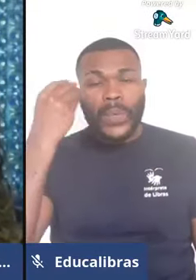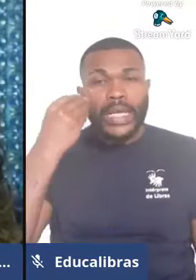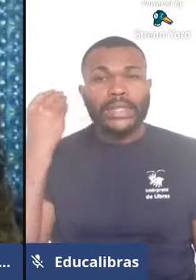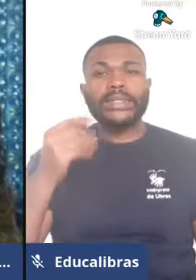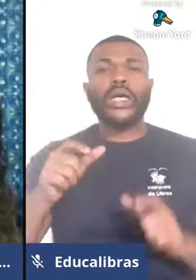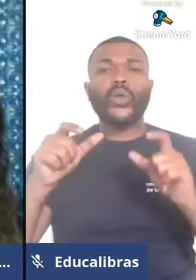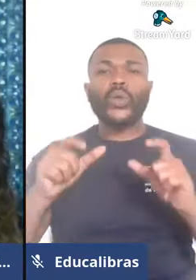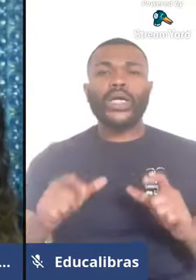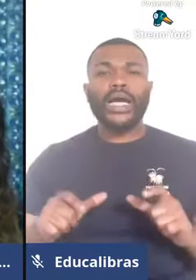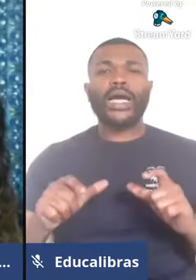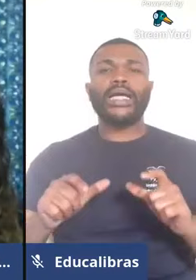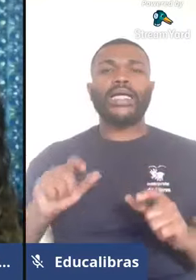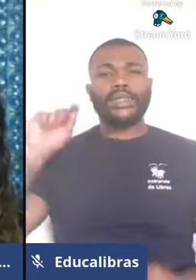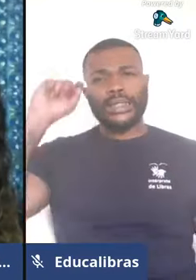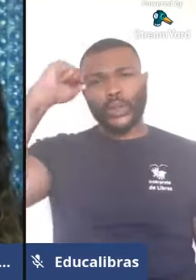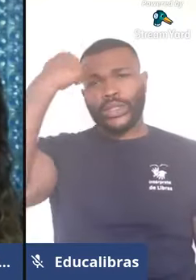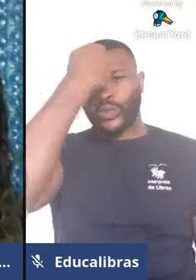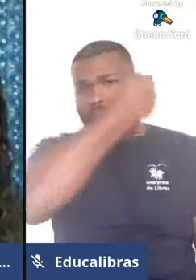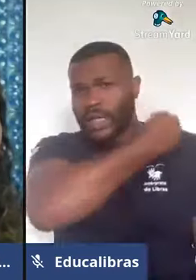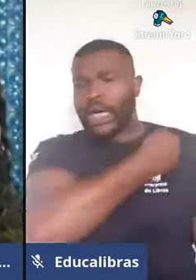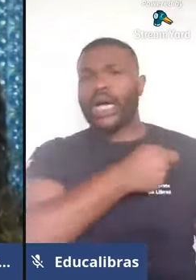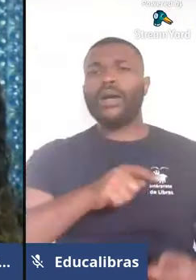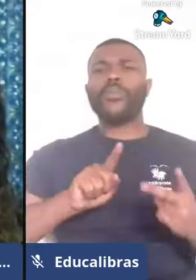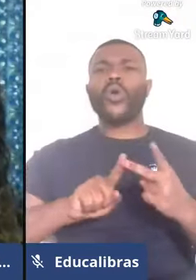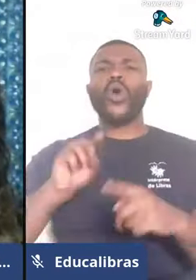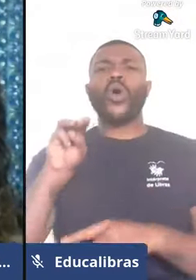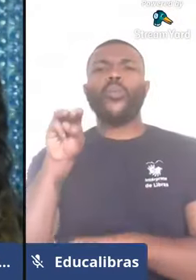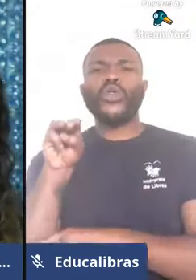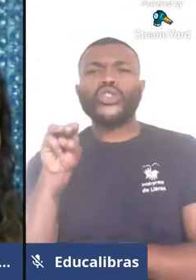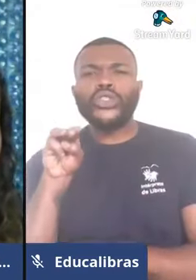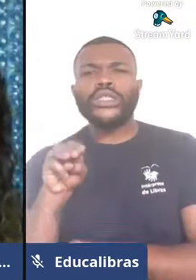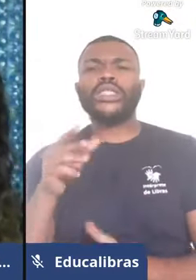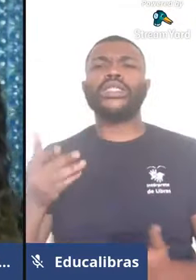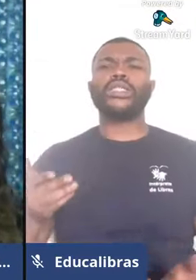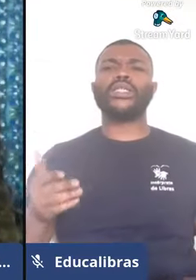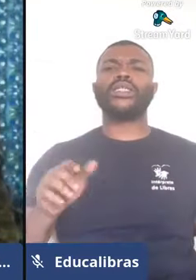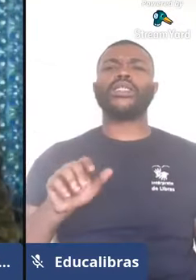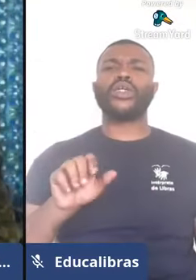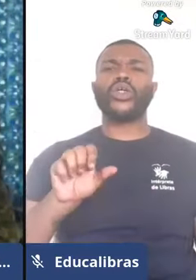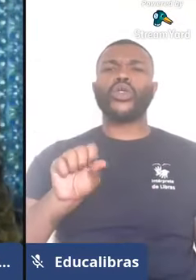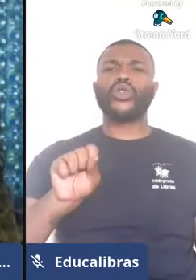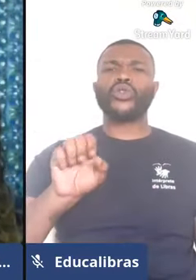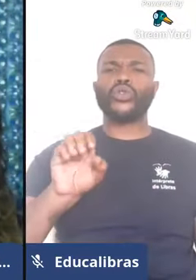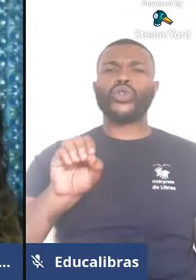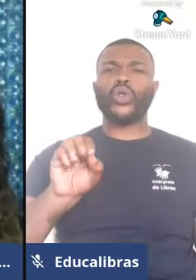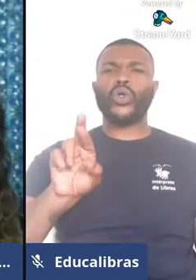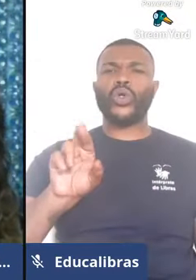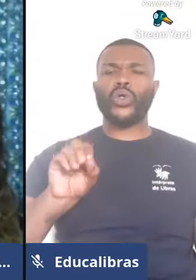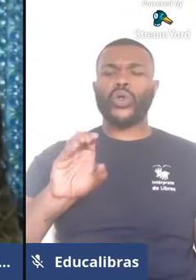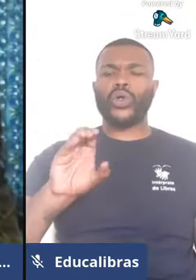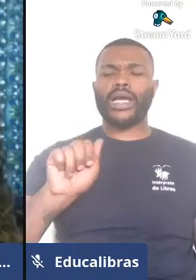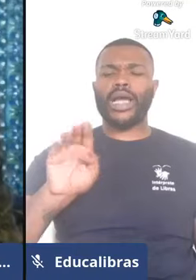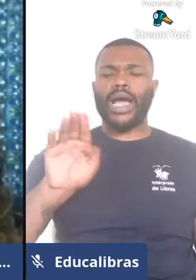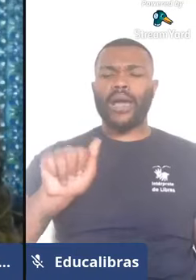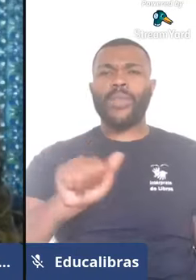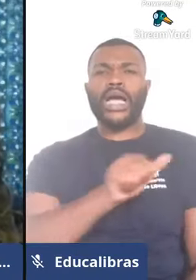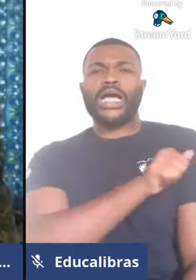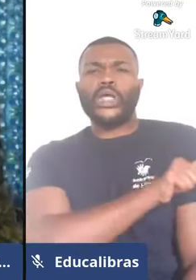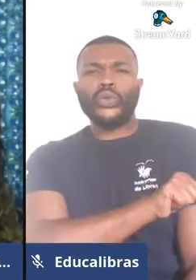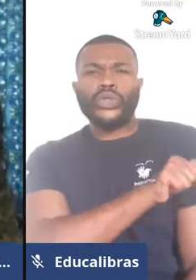Campos, né, Mogi, Sorocaba, enfim, né, Rio de Janeiro, Niterói, né, tem uma